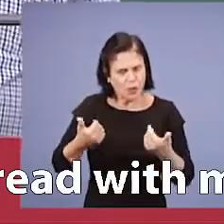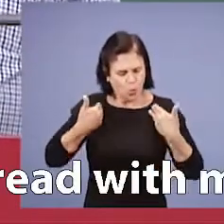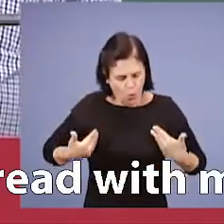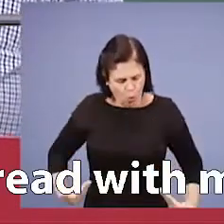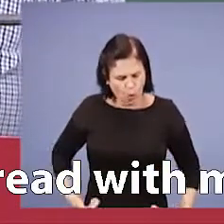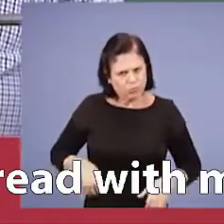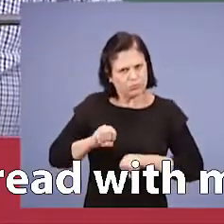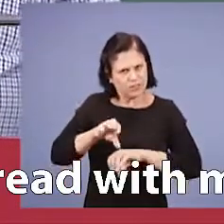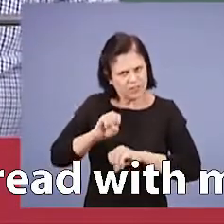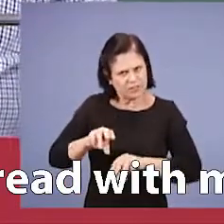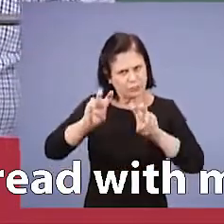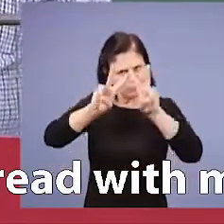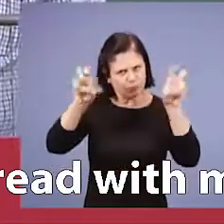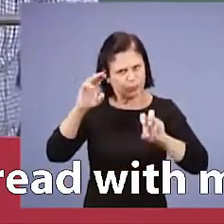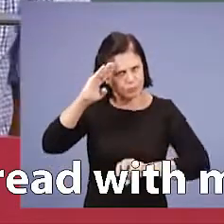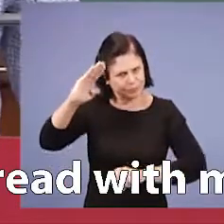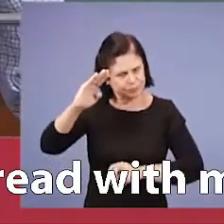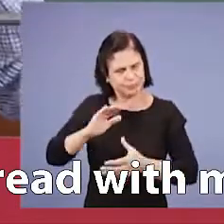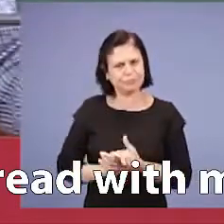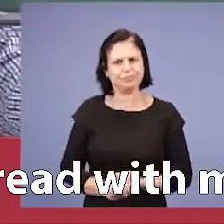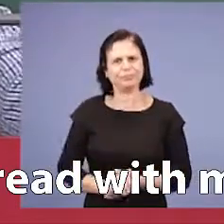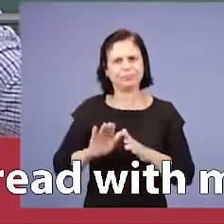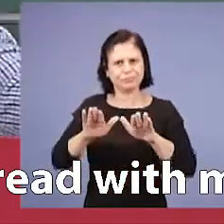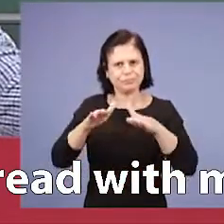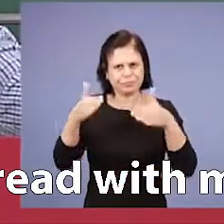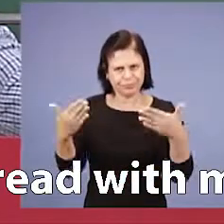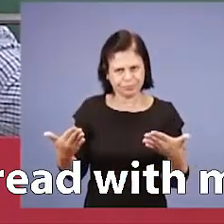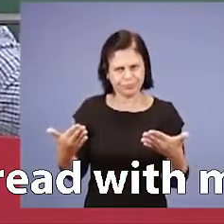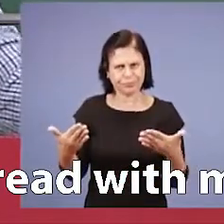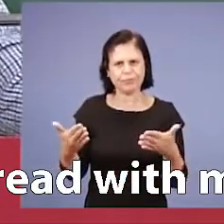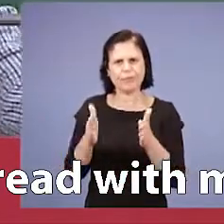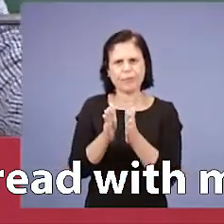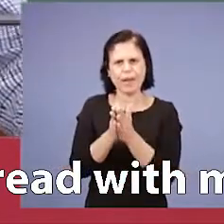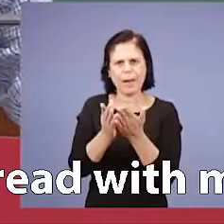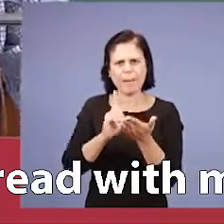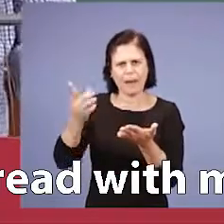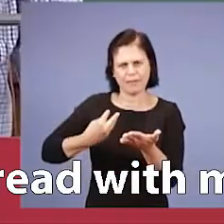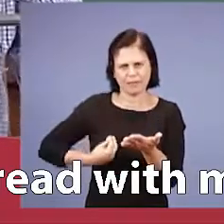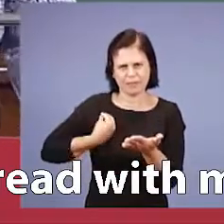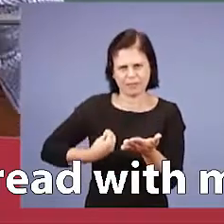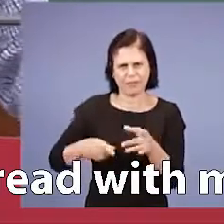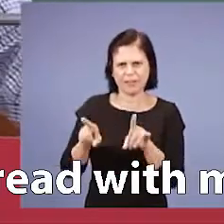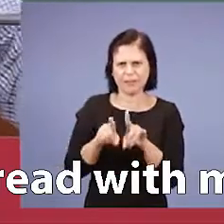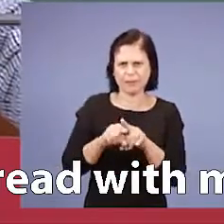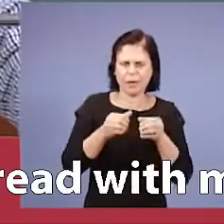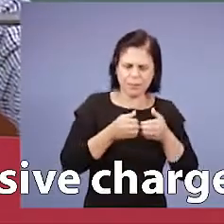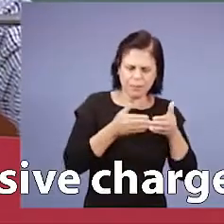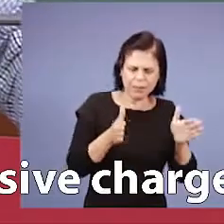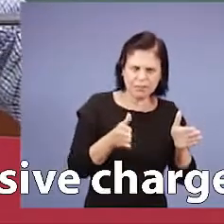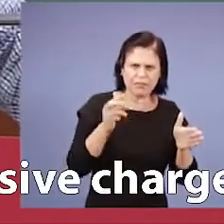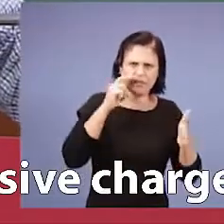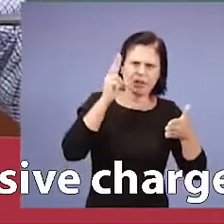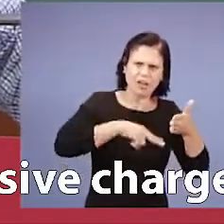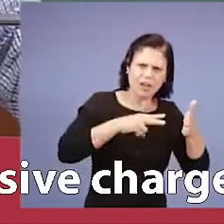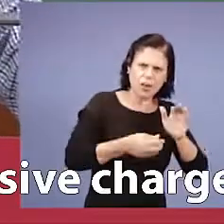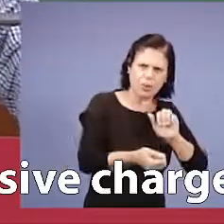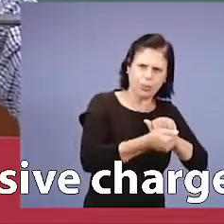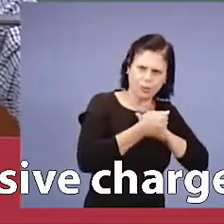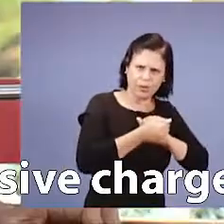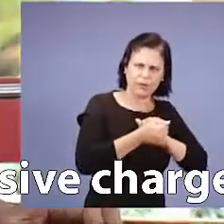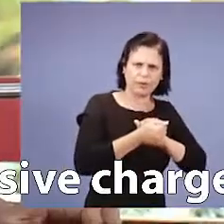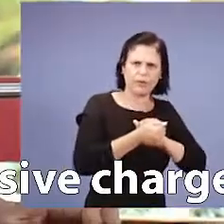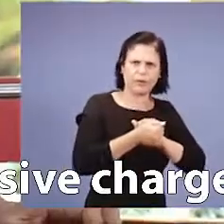a palavra da vida eo princípio vamos lá a ver comigo a obra